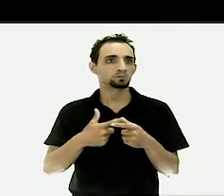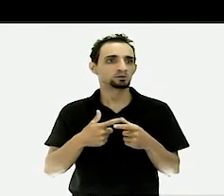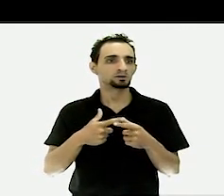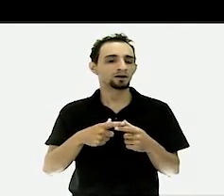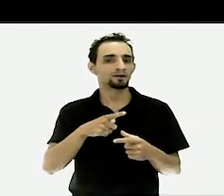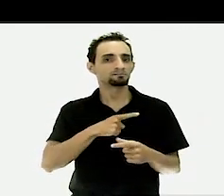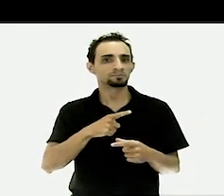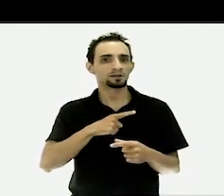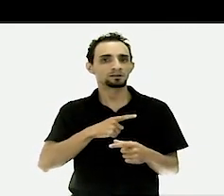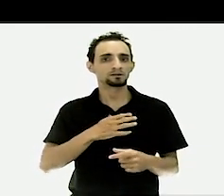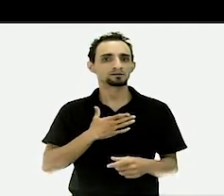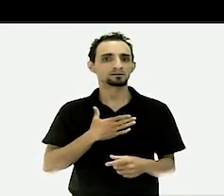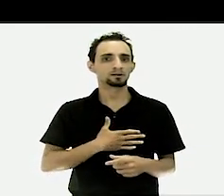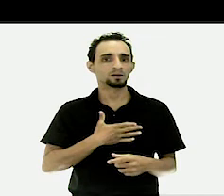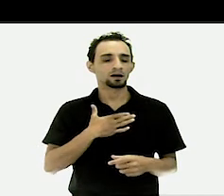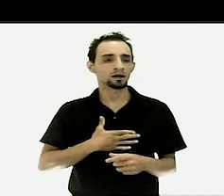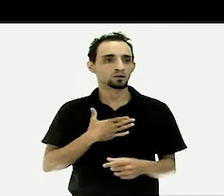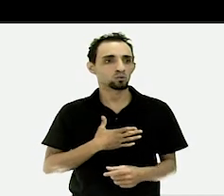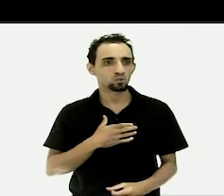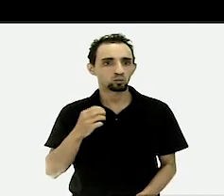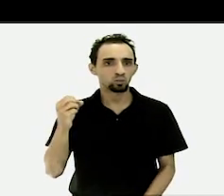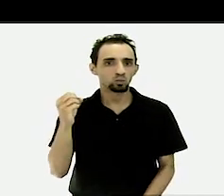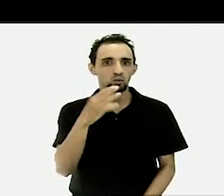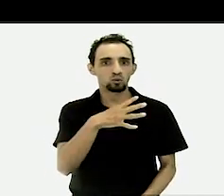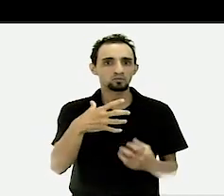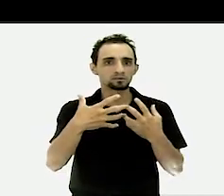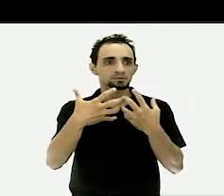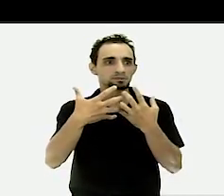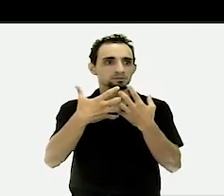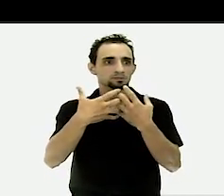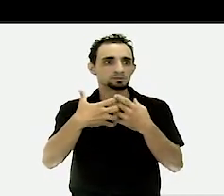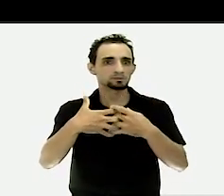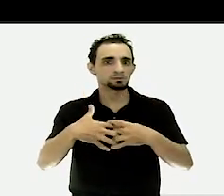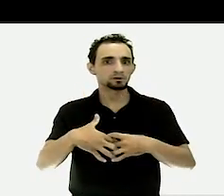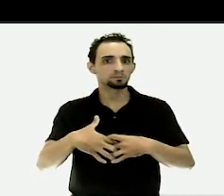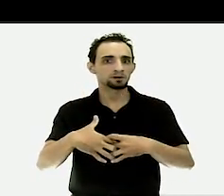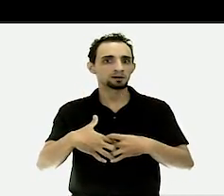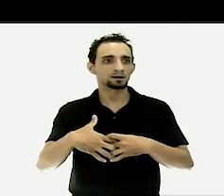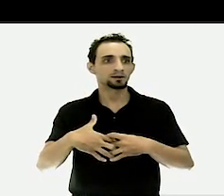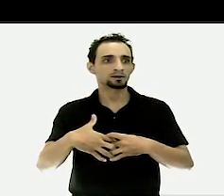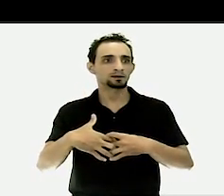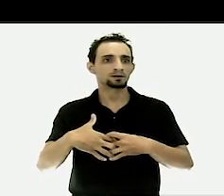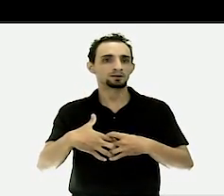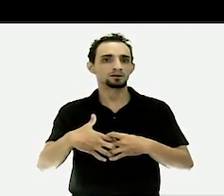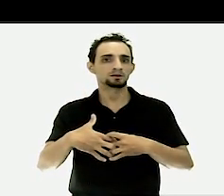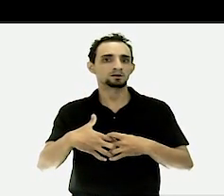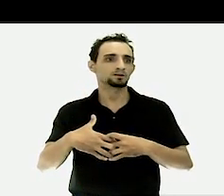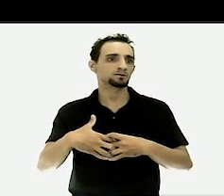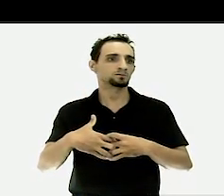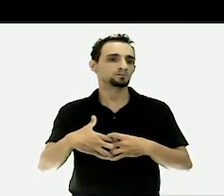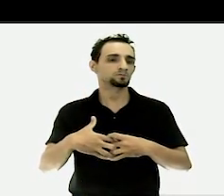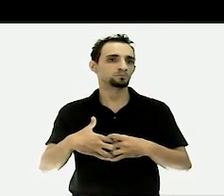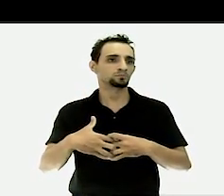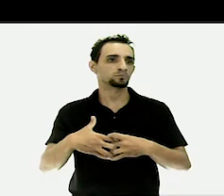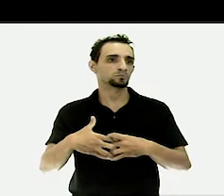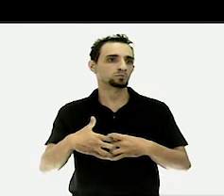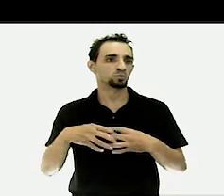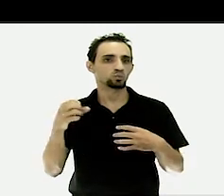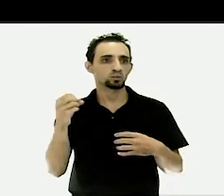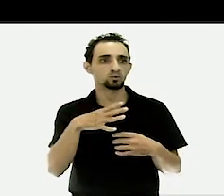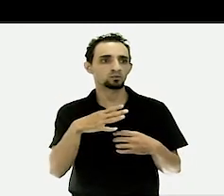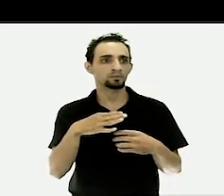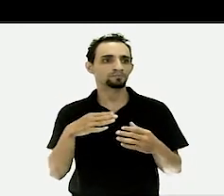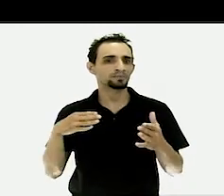até Bauru, de madrugada, fins de semana, gastando caro